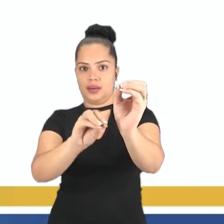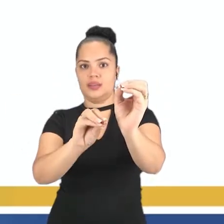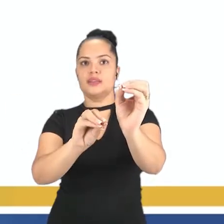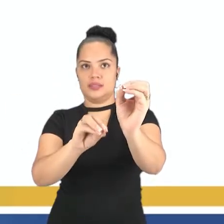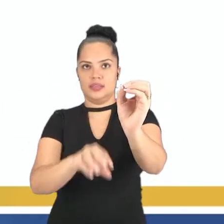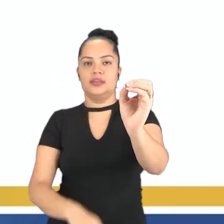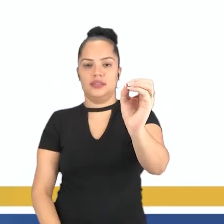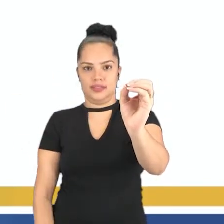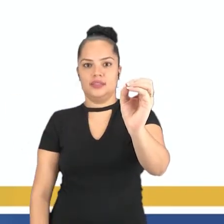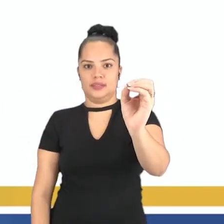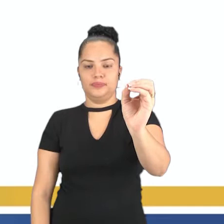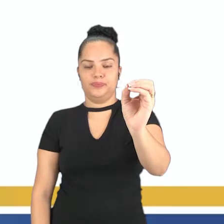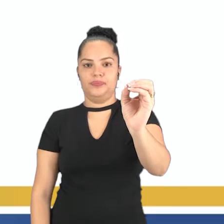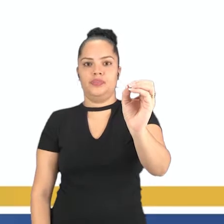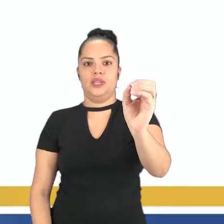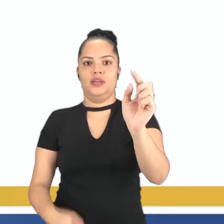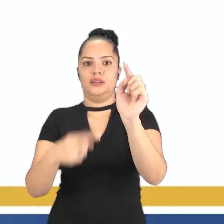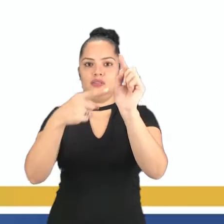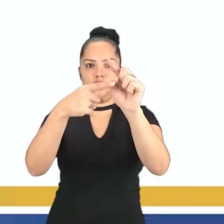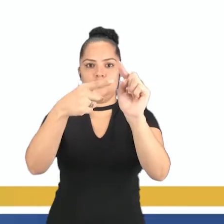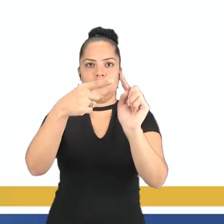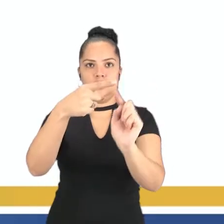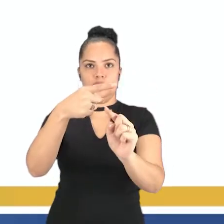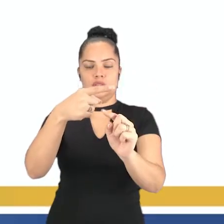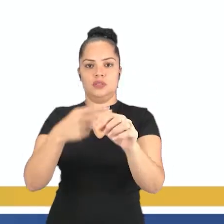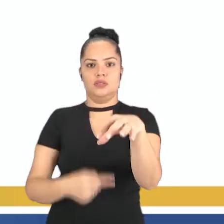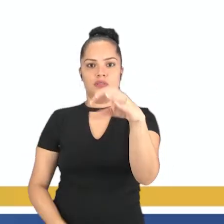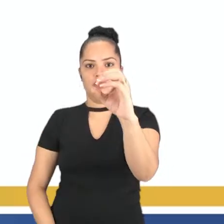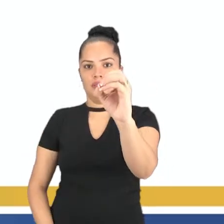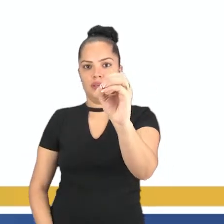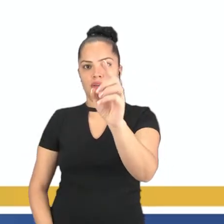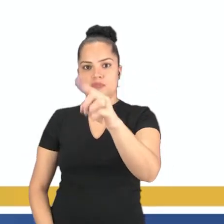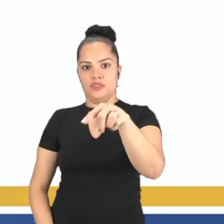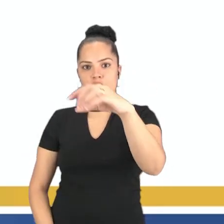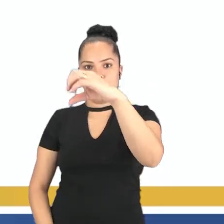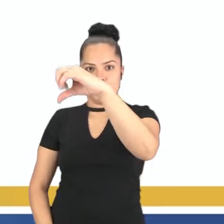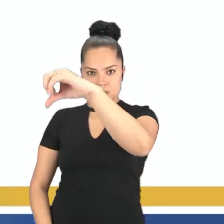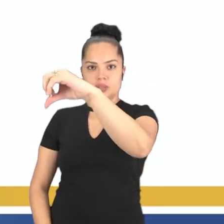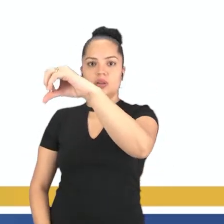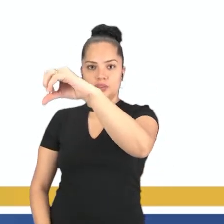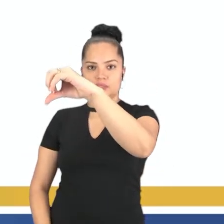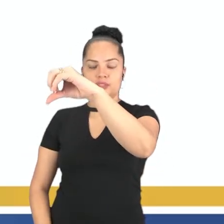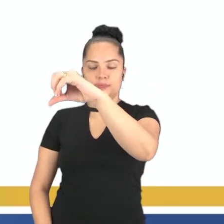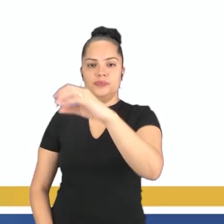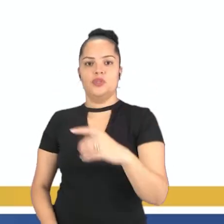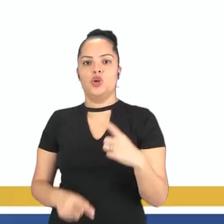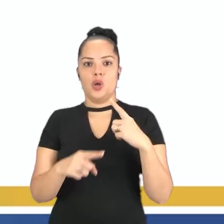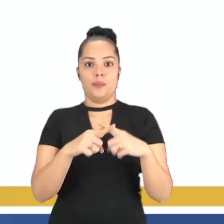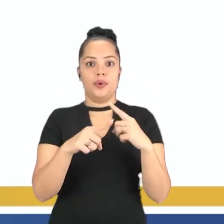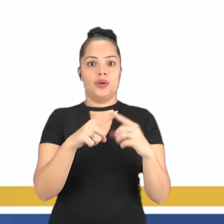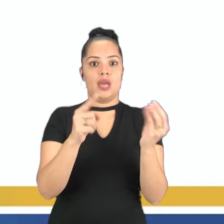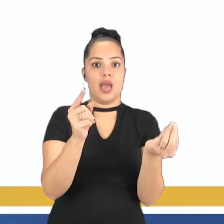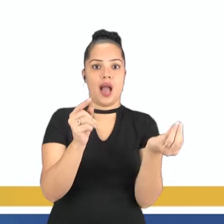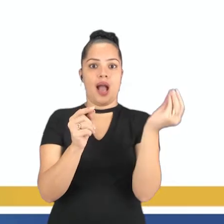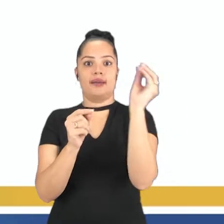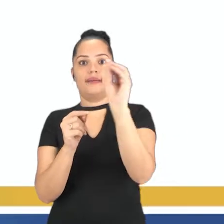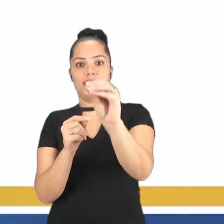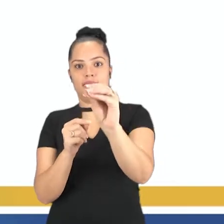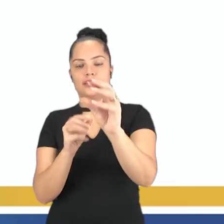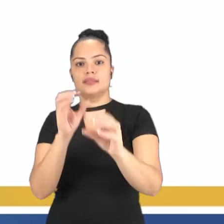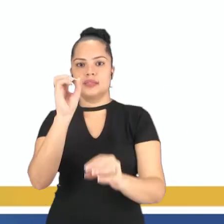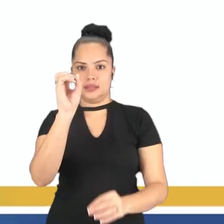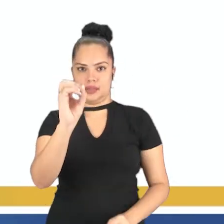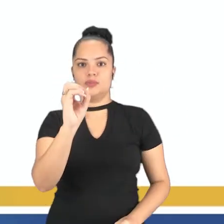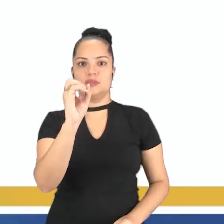vamos adicionar uma vírgula e um zero. Agora, o 45 tem uma casa decimal e o 0,9 também,